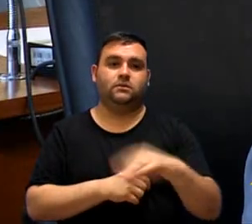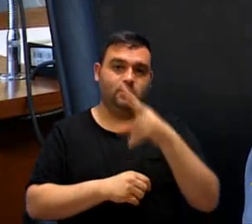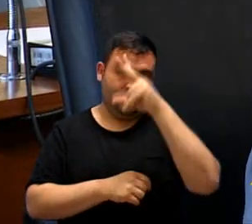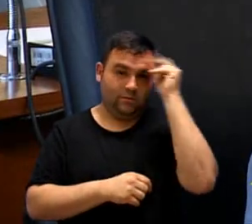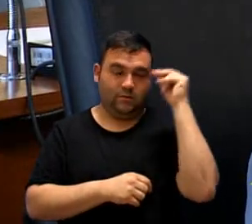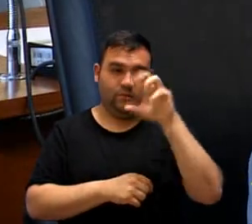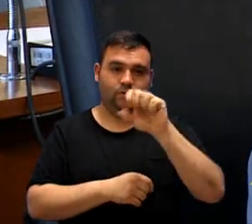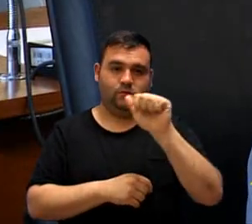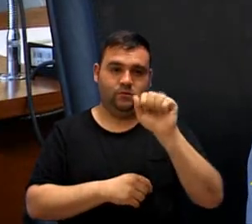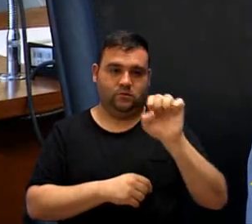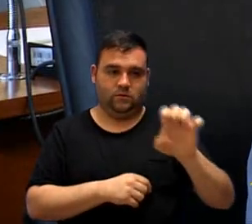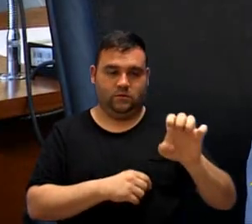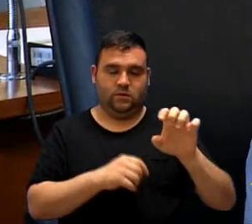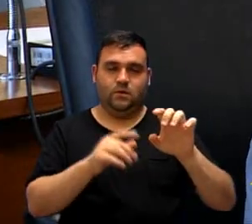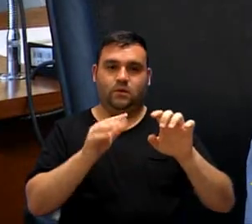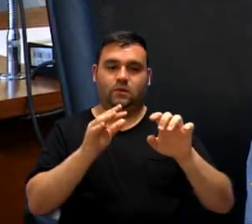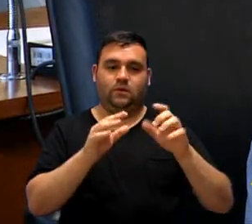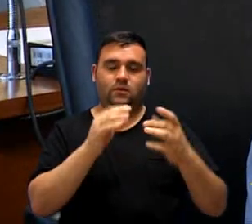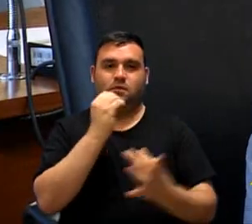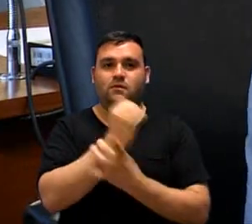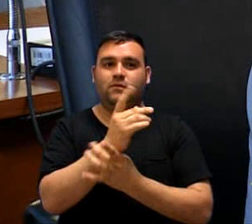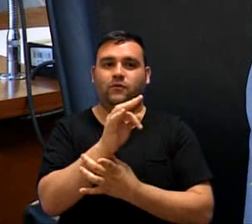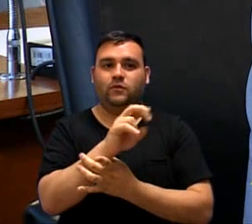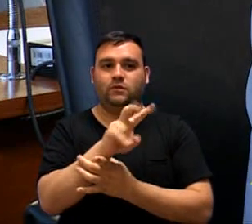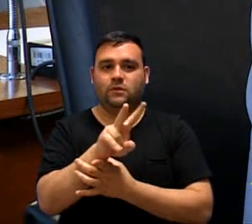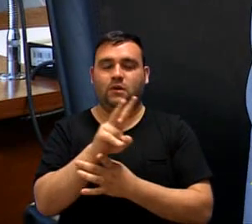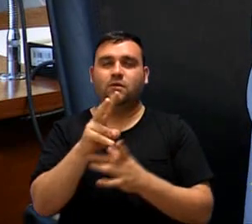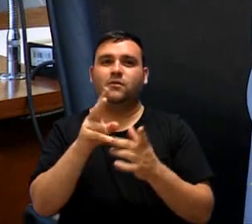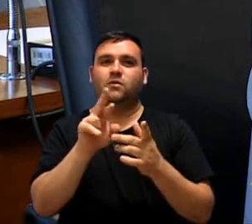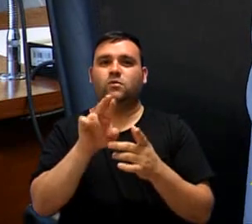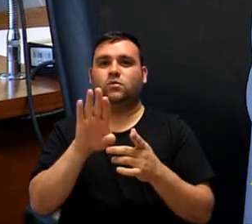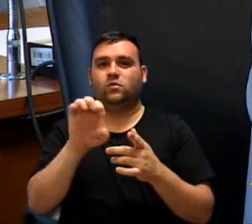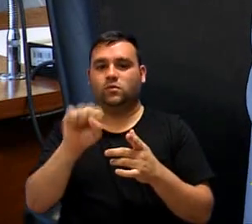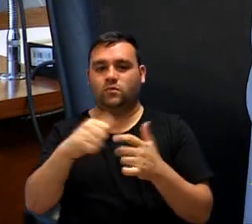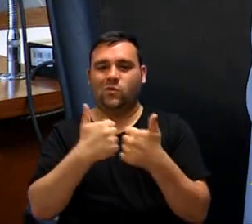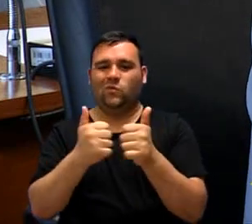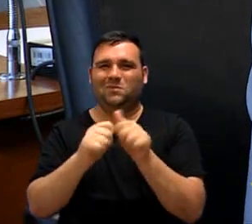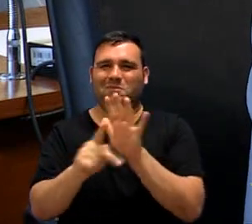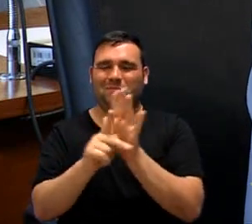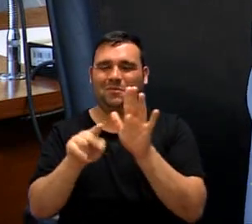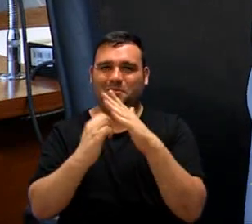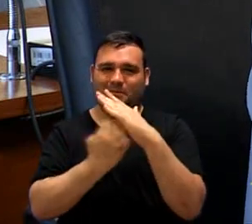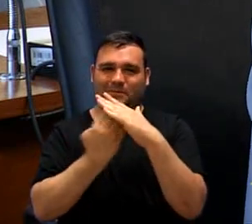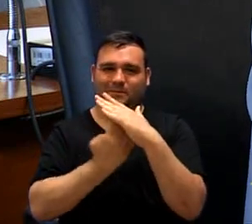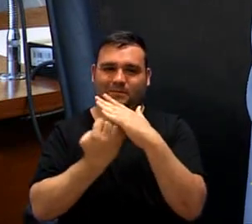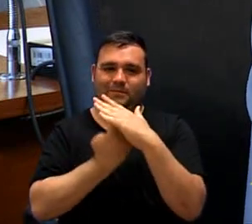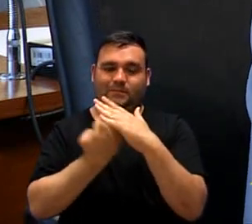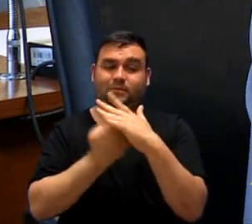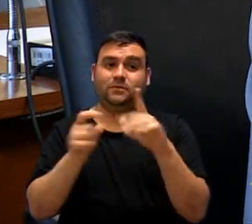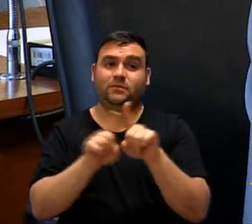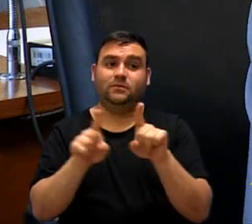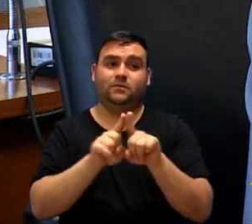prefeitura sai, Funserv Previdência, URBS... É, a URBS aqui está